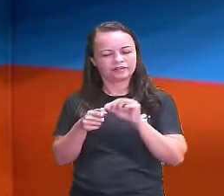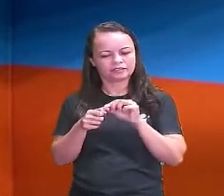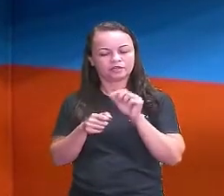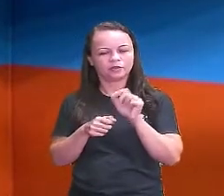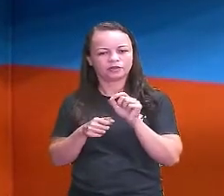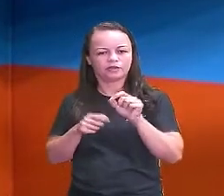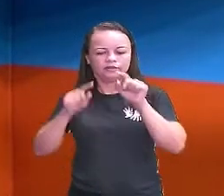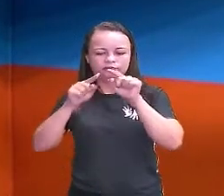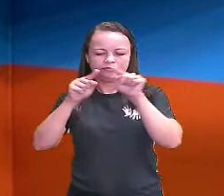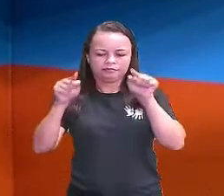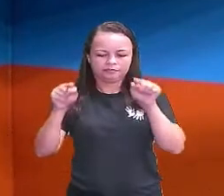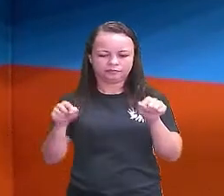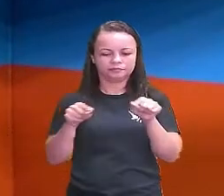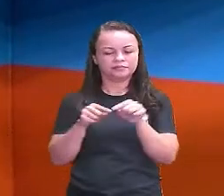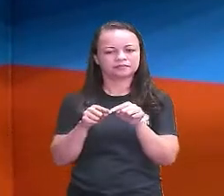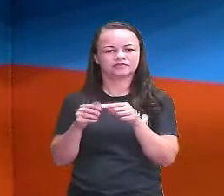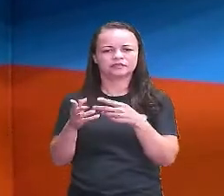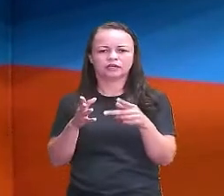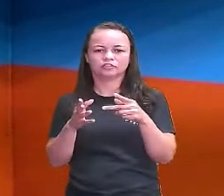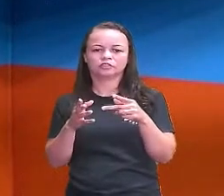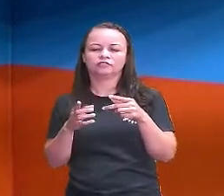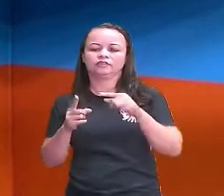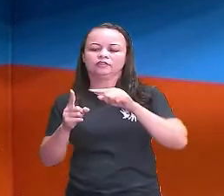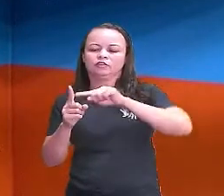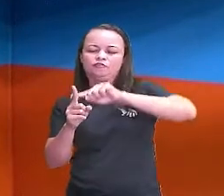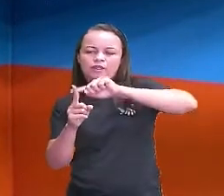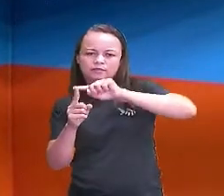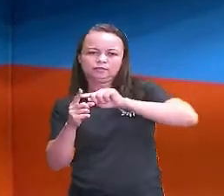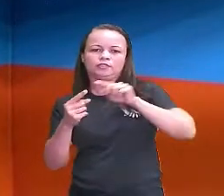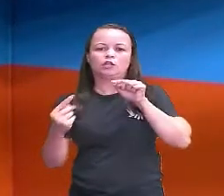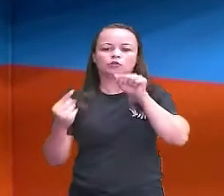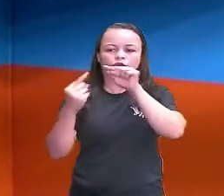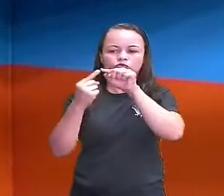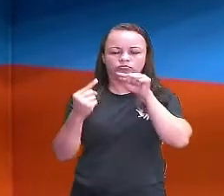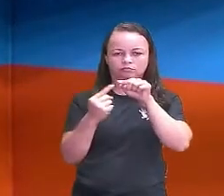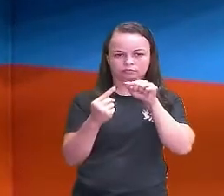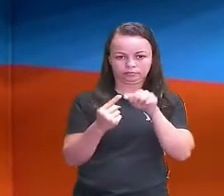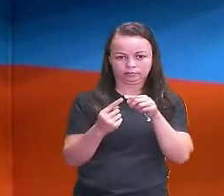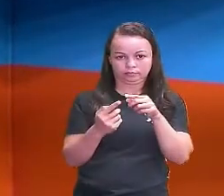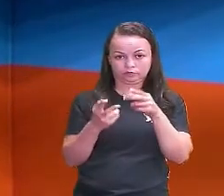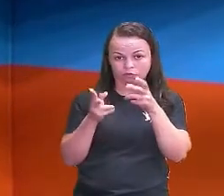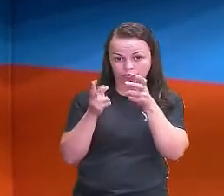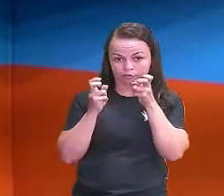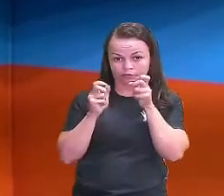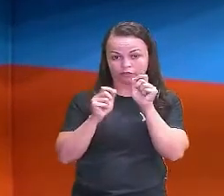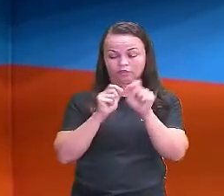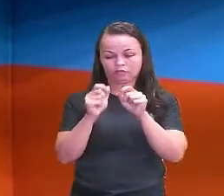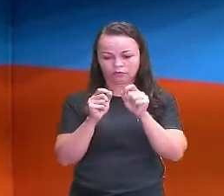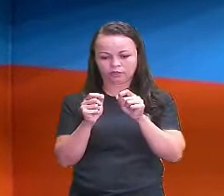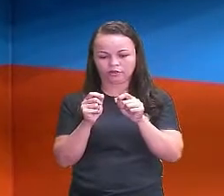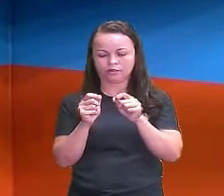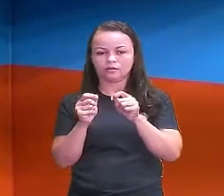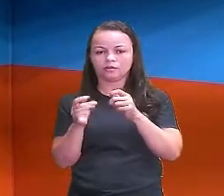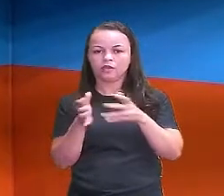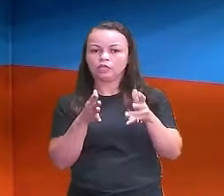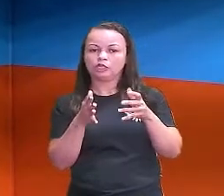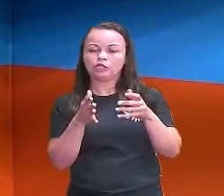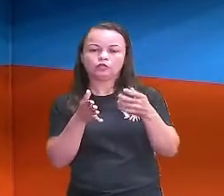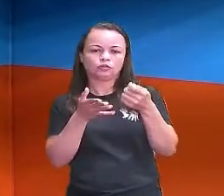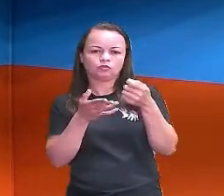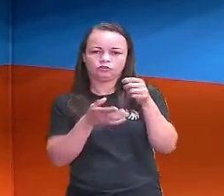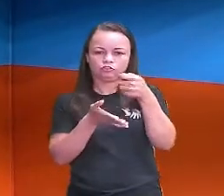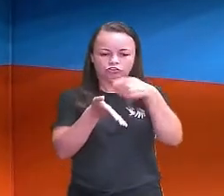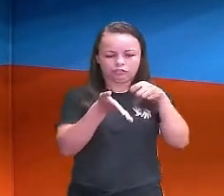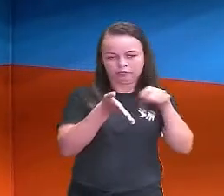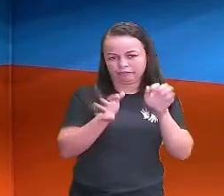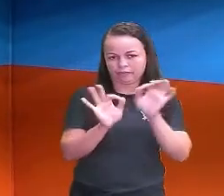Nós vamos identificar os vértices e os lados. Ó, observe aí que eu não botei escrito lado